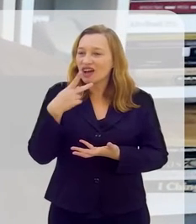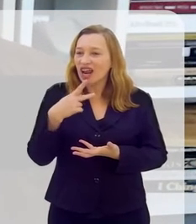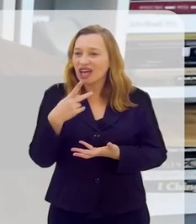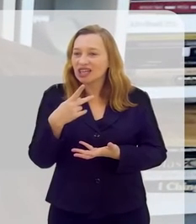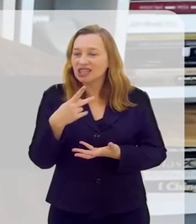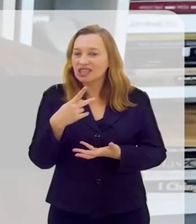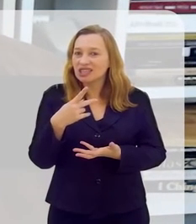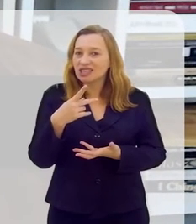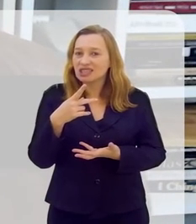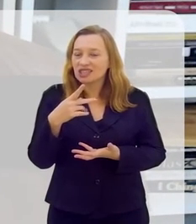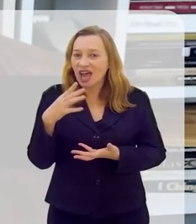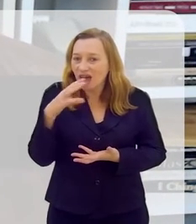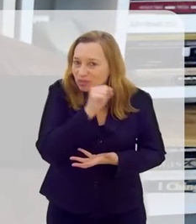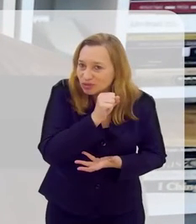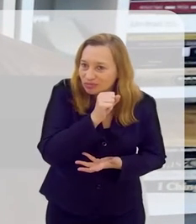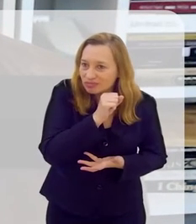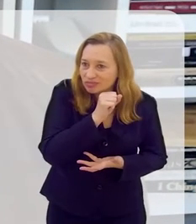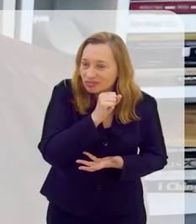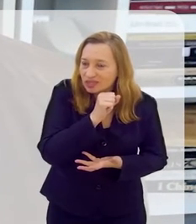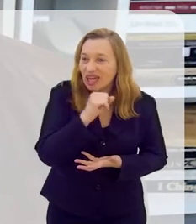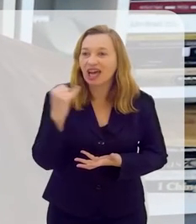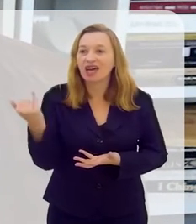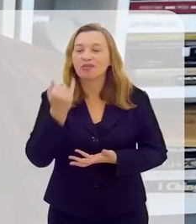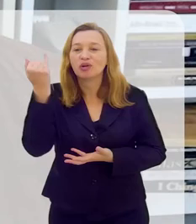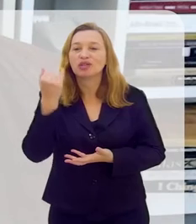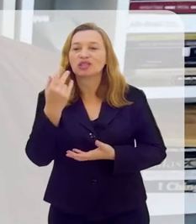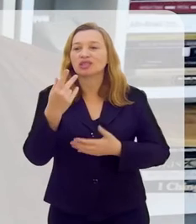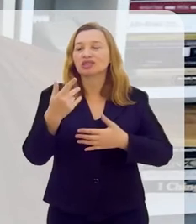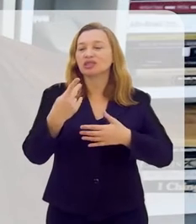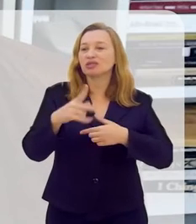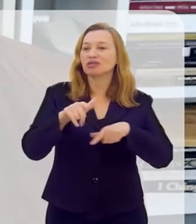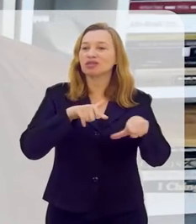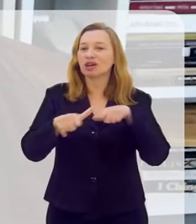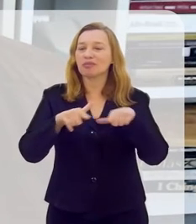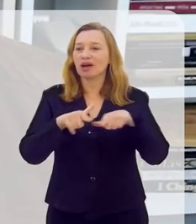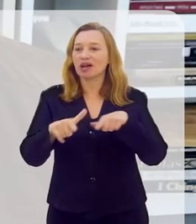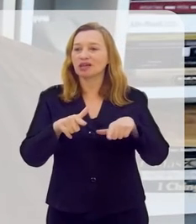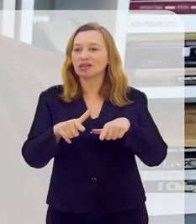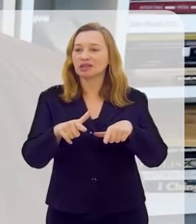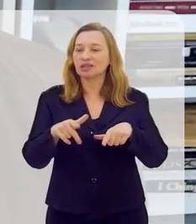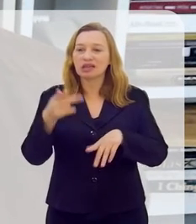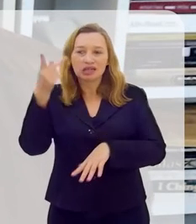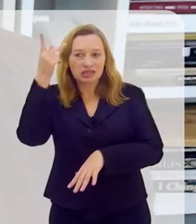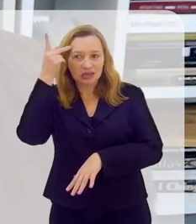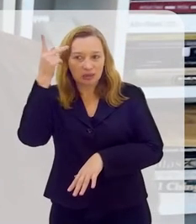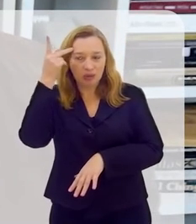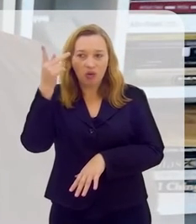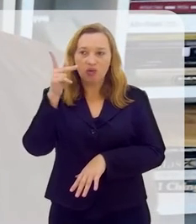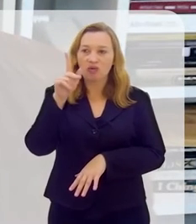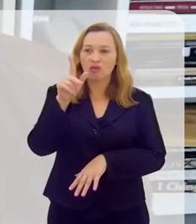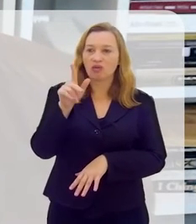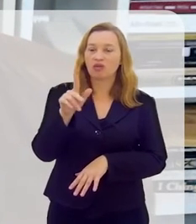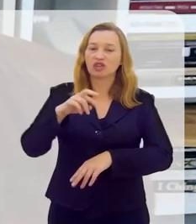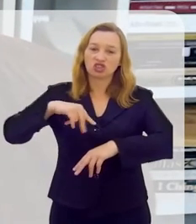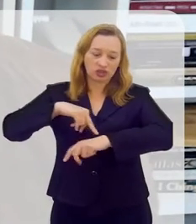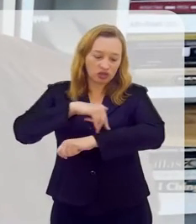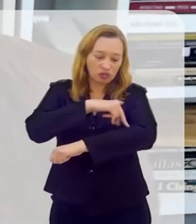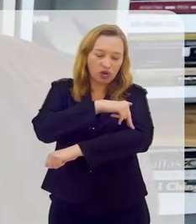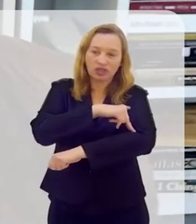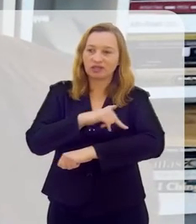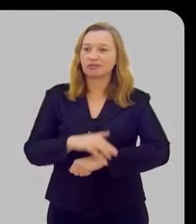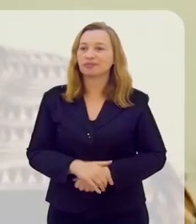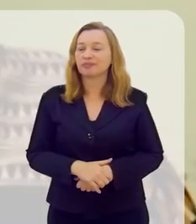você comentasse muito brevemente a importância do trabalho que você tem feito na São Paulo Fashion Week.